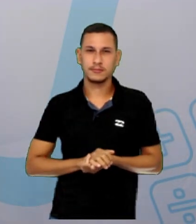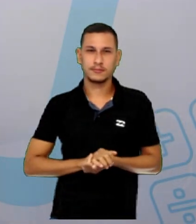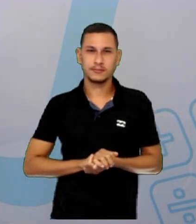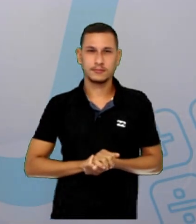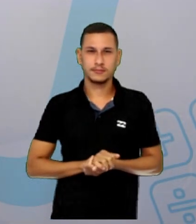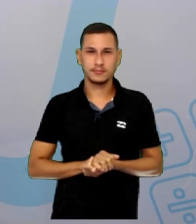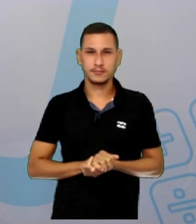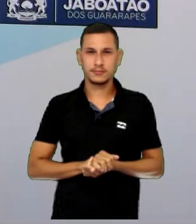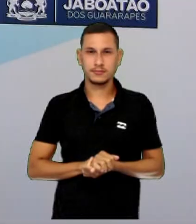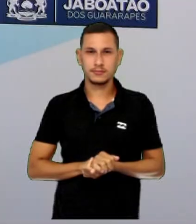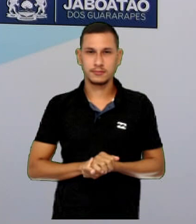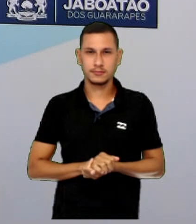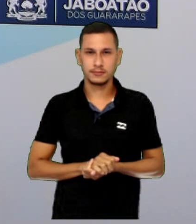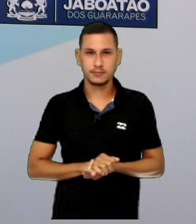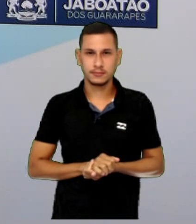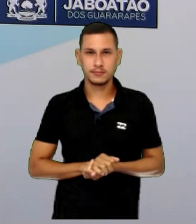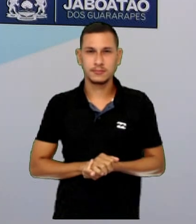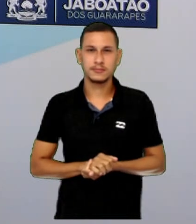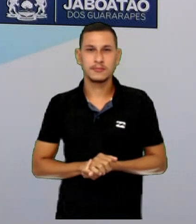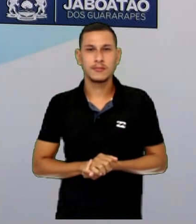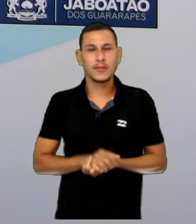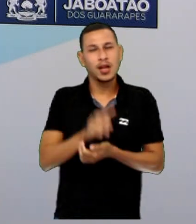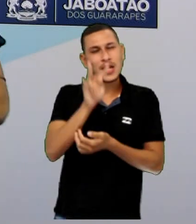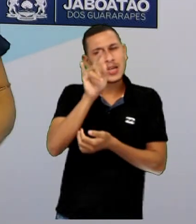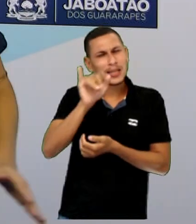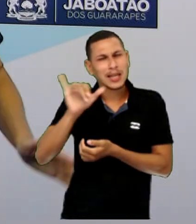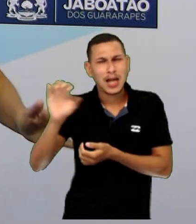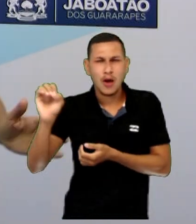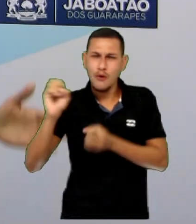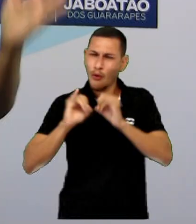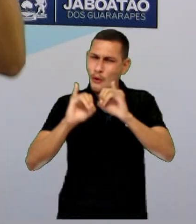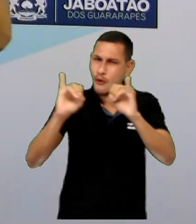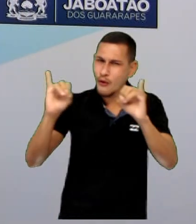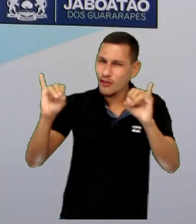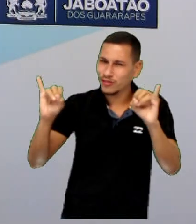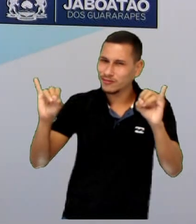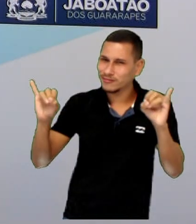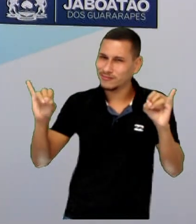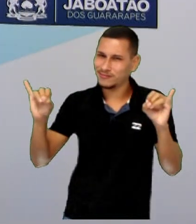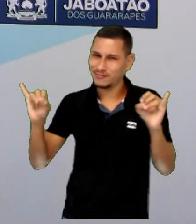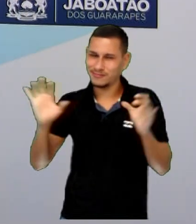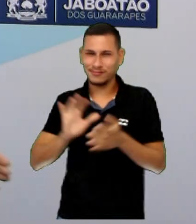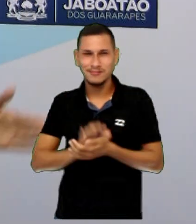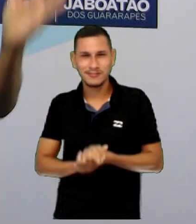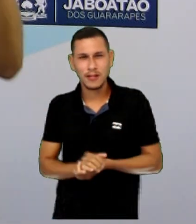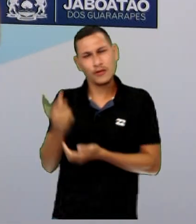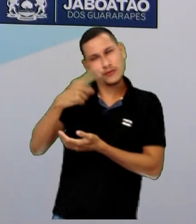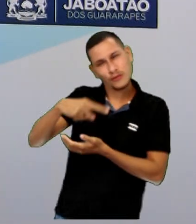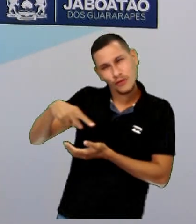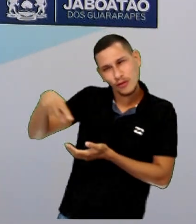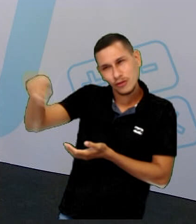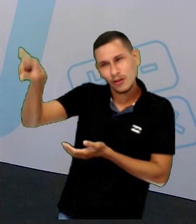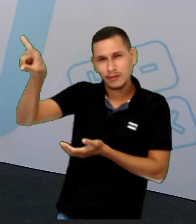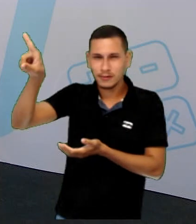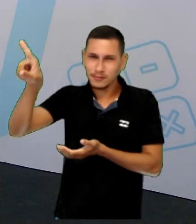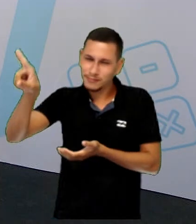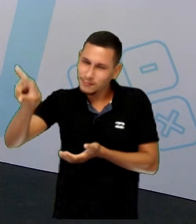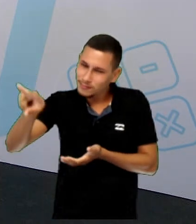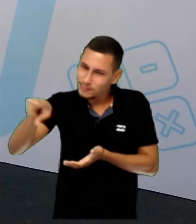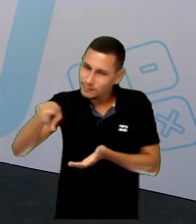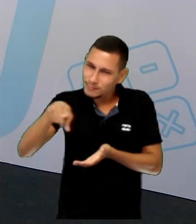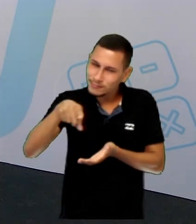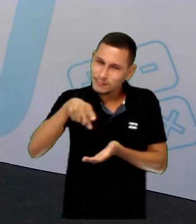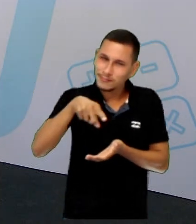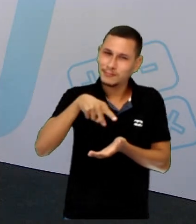pé, palma. Vai ser Tião, oi, foste,